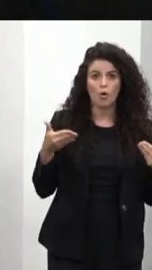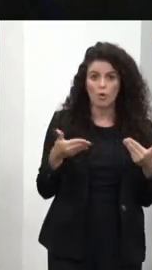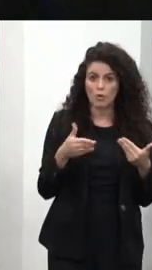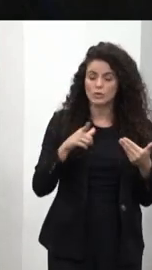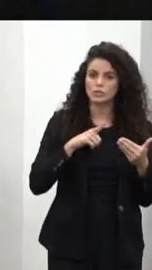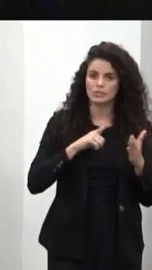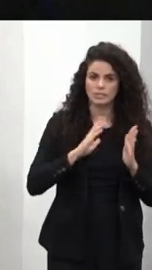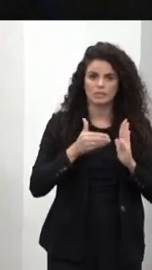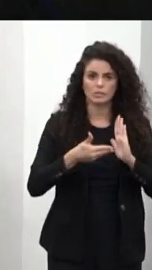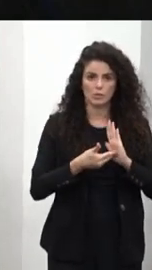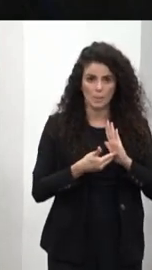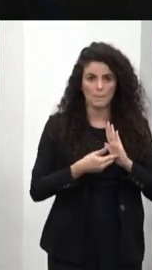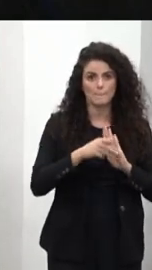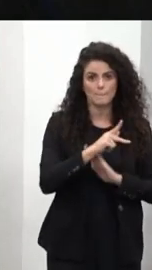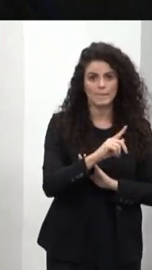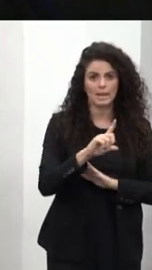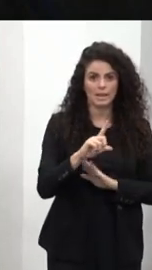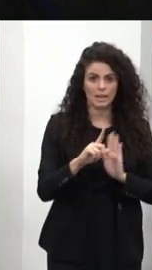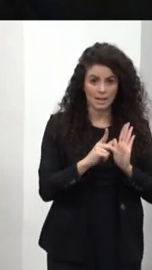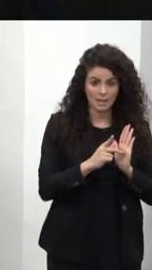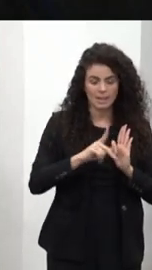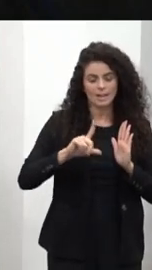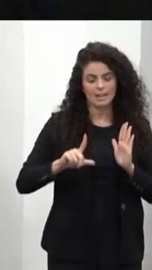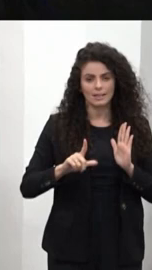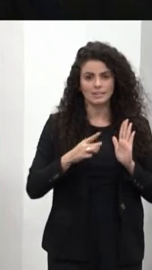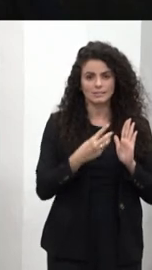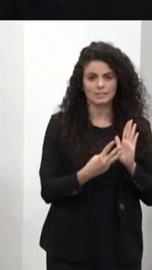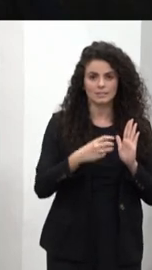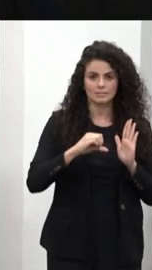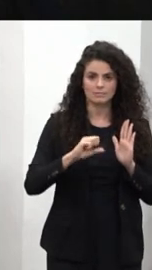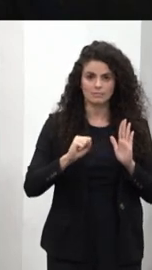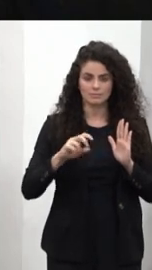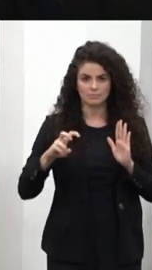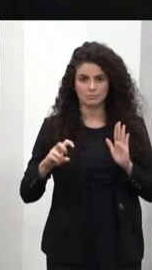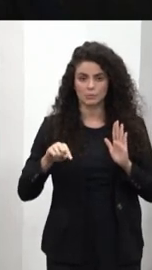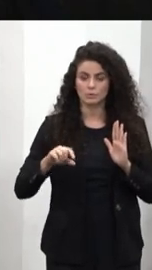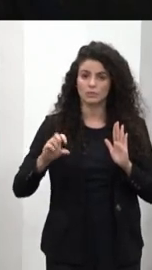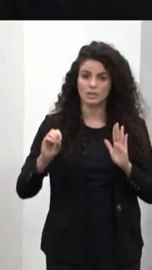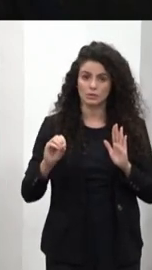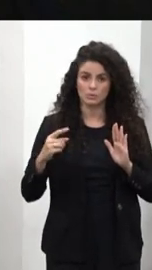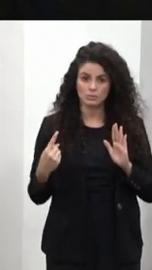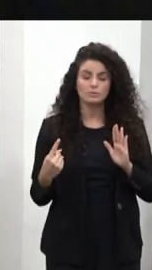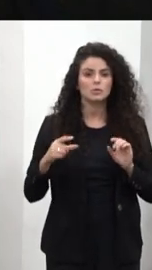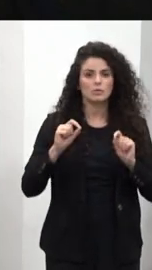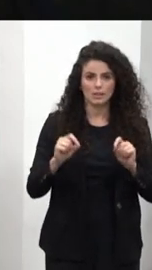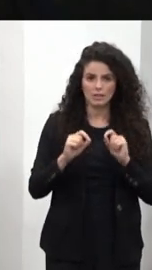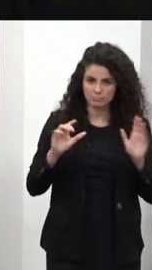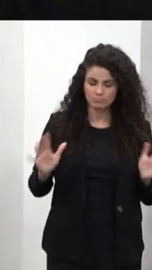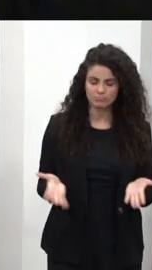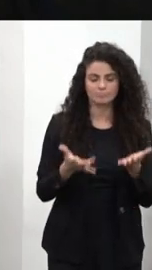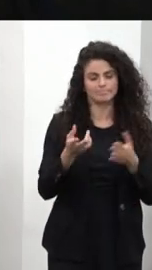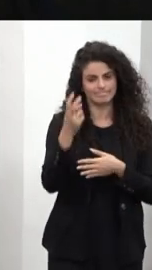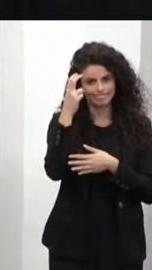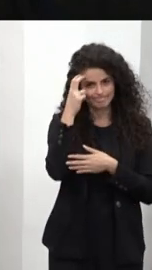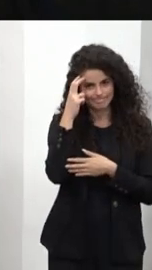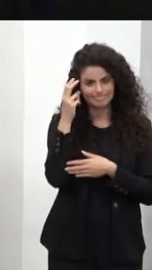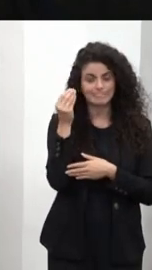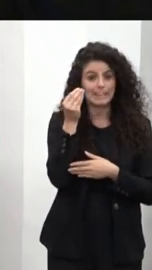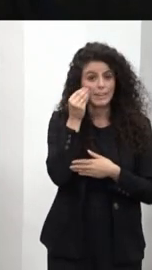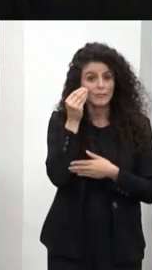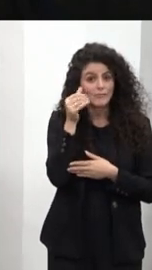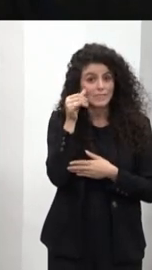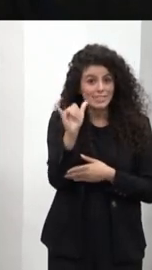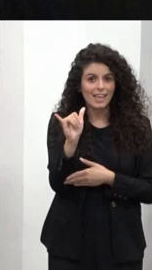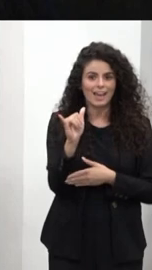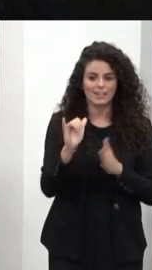PL 3905/21 que vem a ser o marco regulatório do fomento a cultura que vem para desburocratizar mas